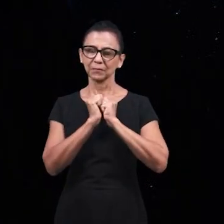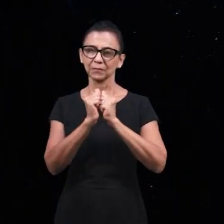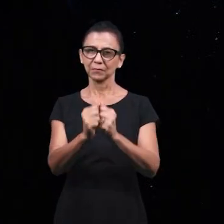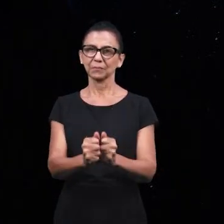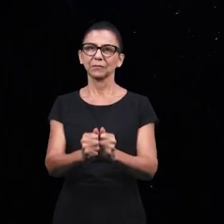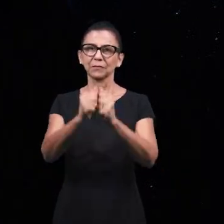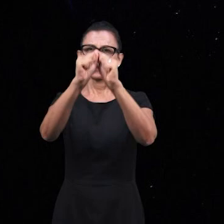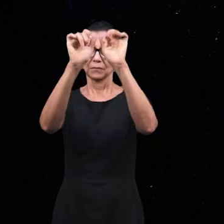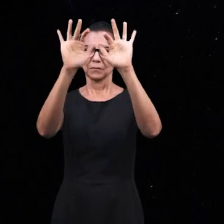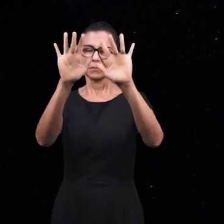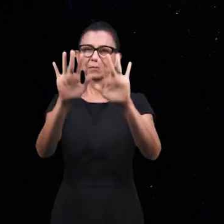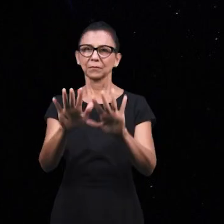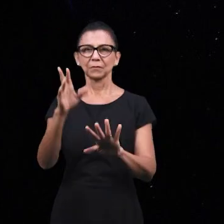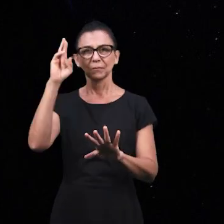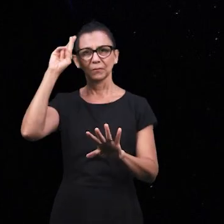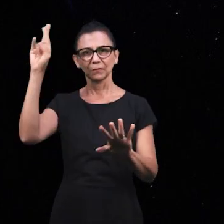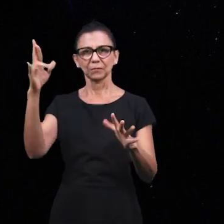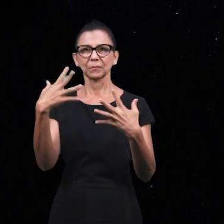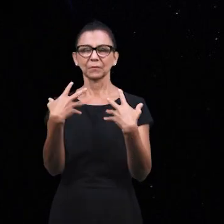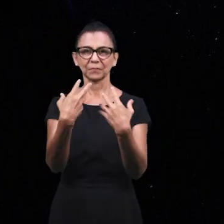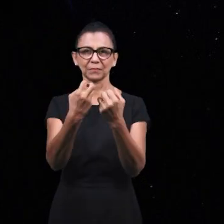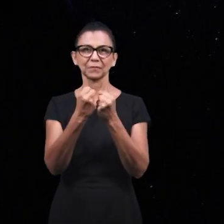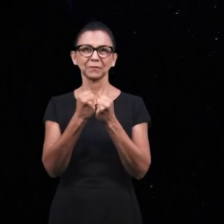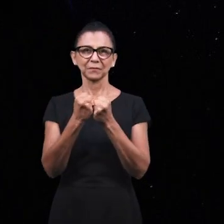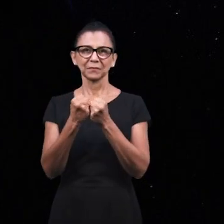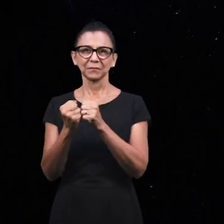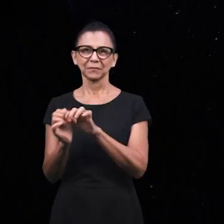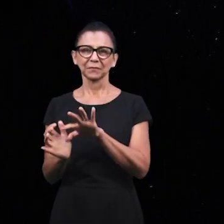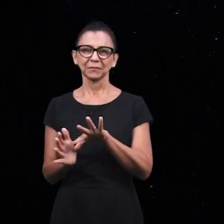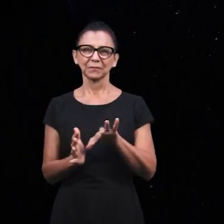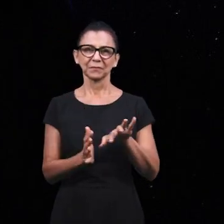juntos receberemos uma grande bênção do Senhor.